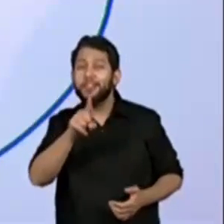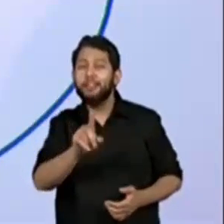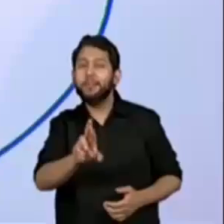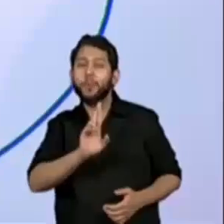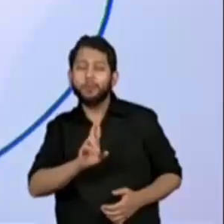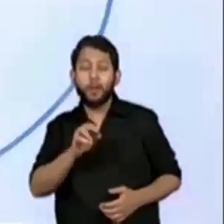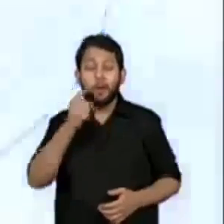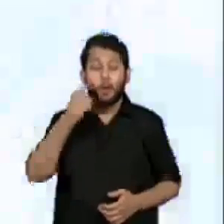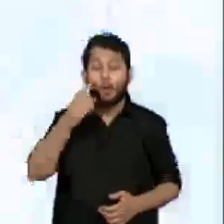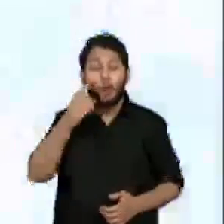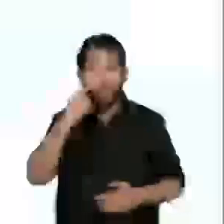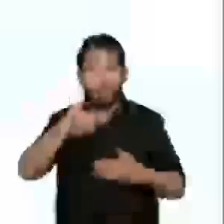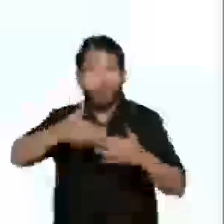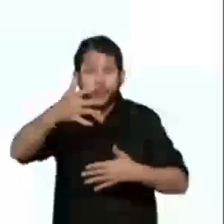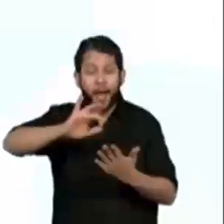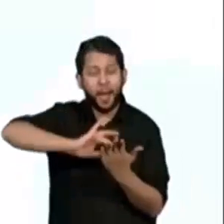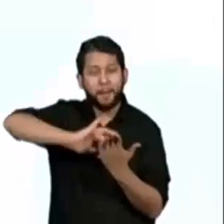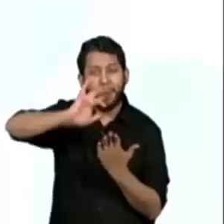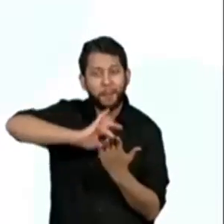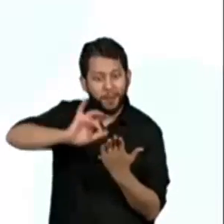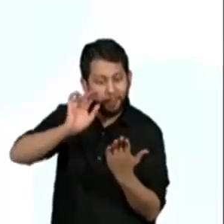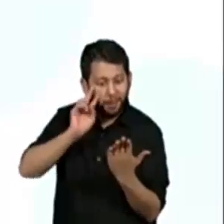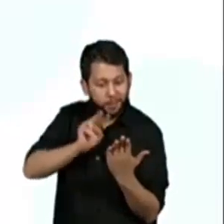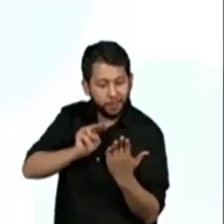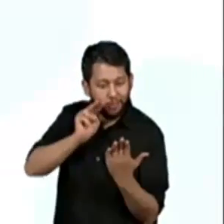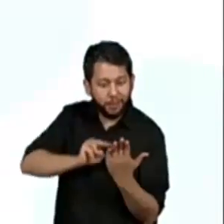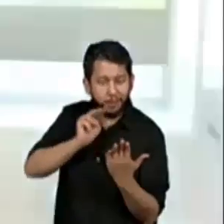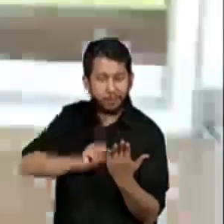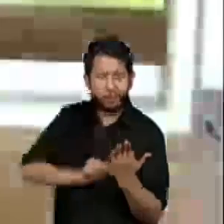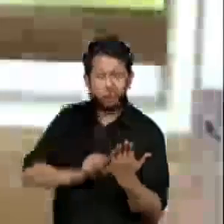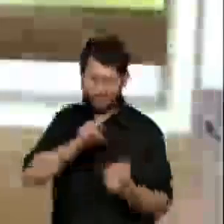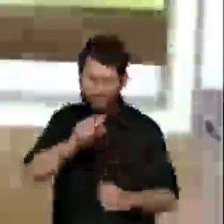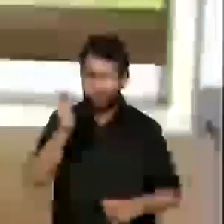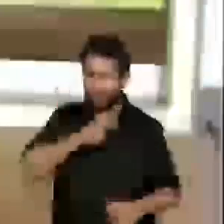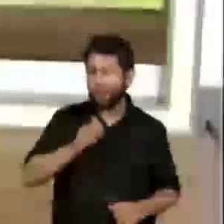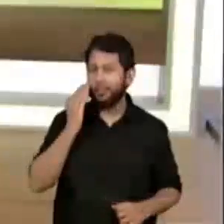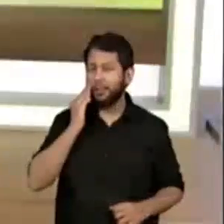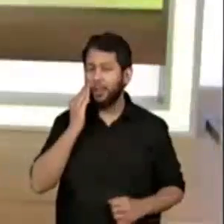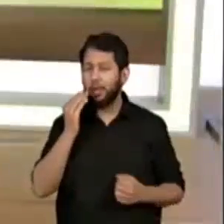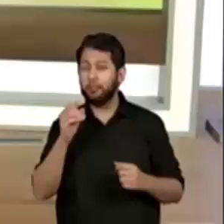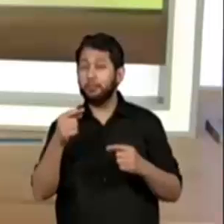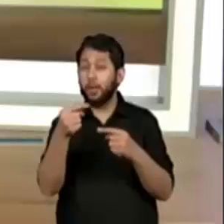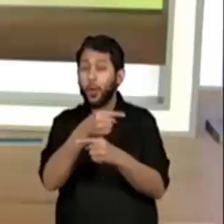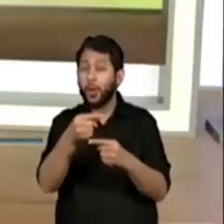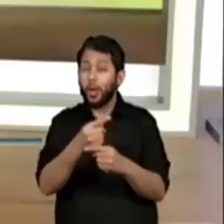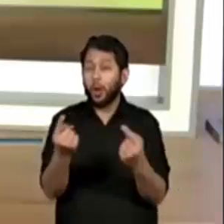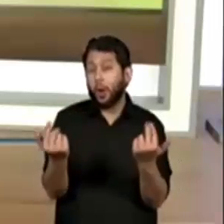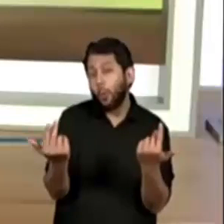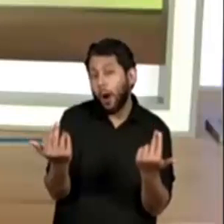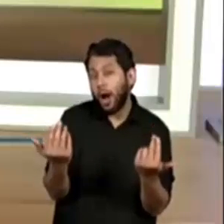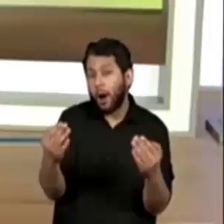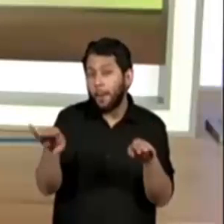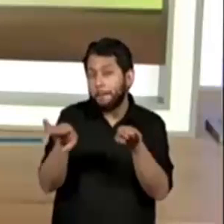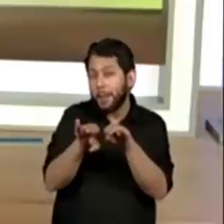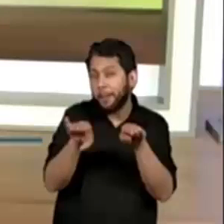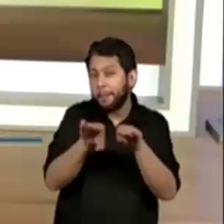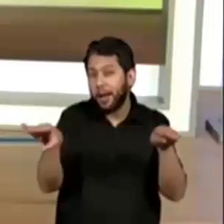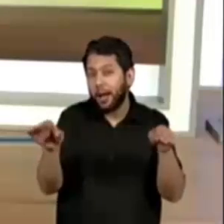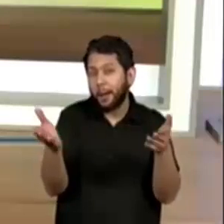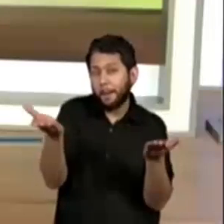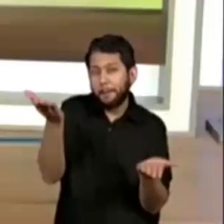de vocês, hein? Quero só ver se vocês estão entendendo tudo sobre igualdade, sobre equivalência e